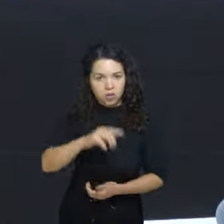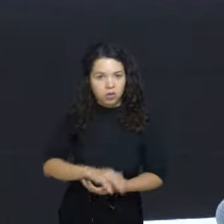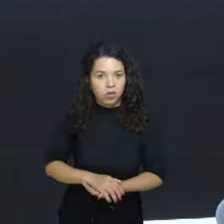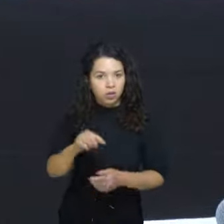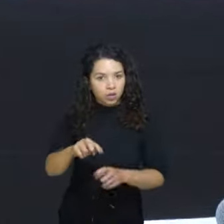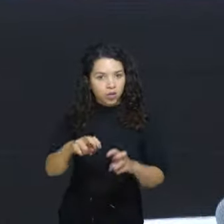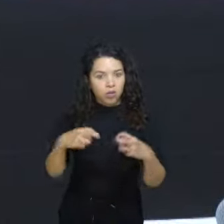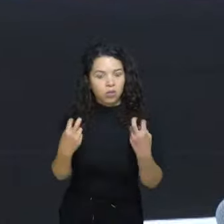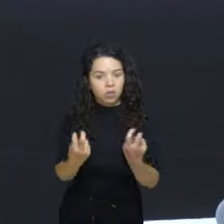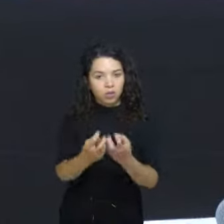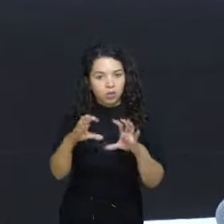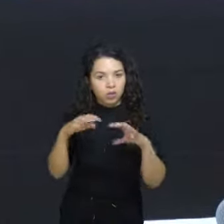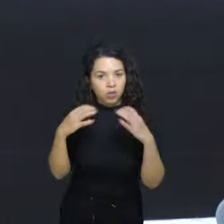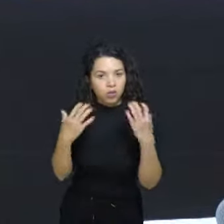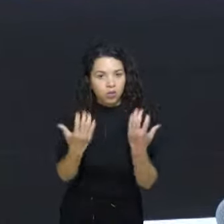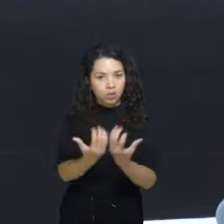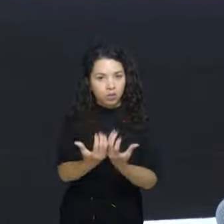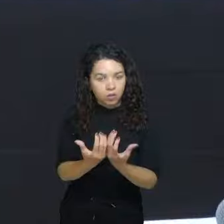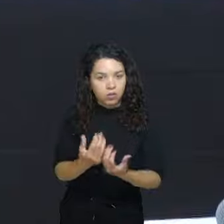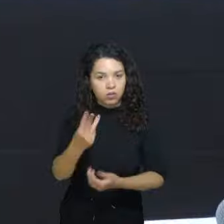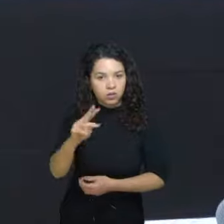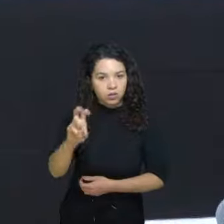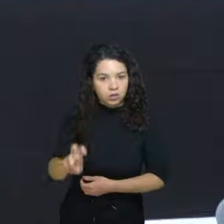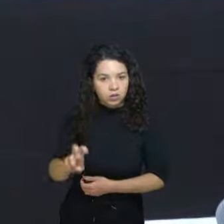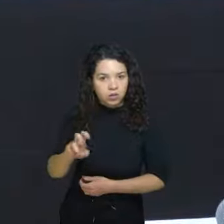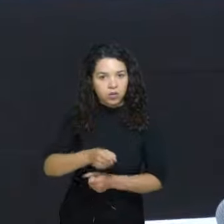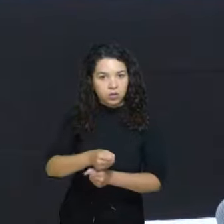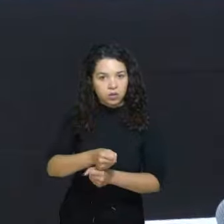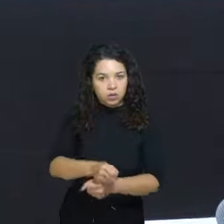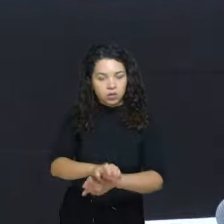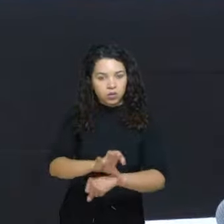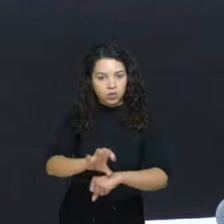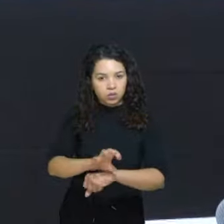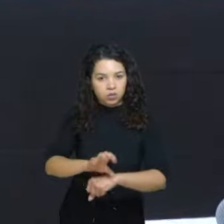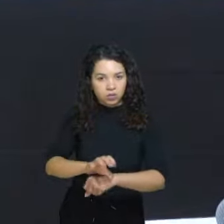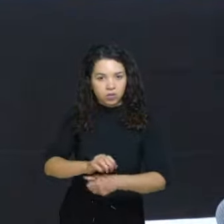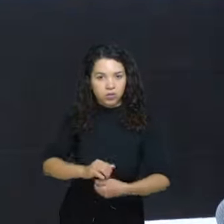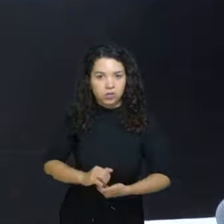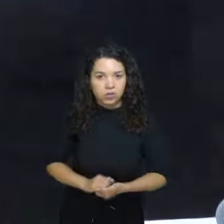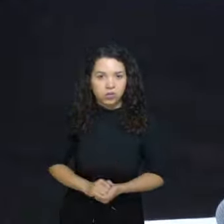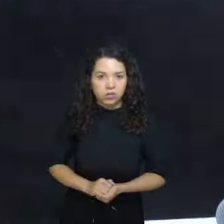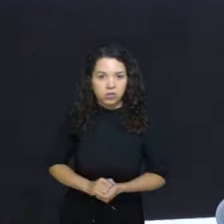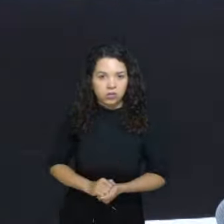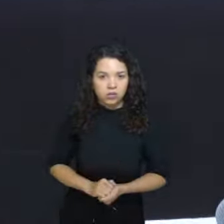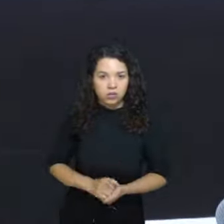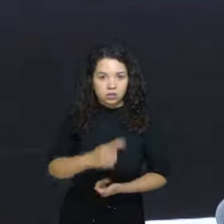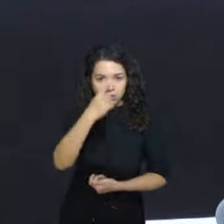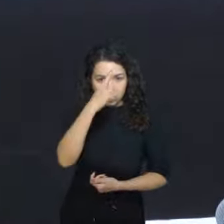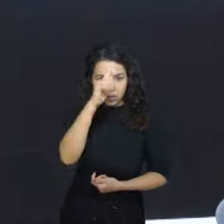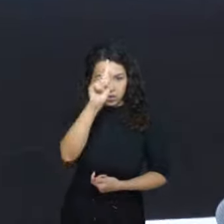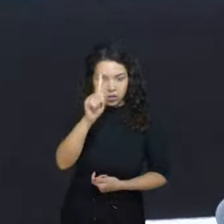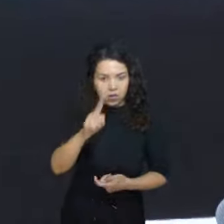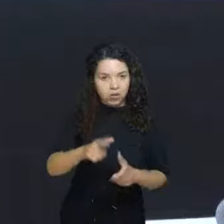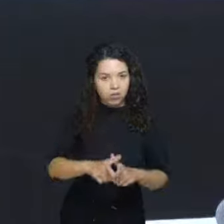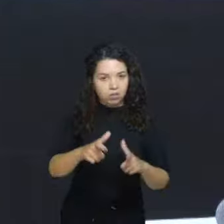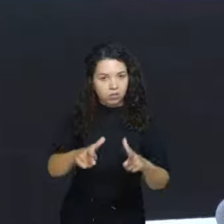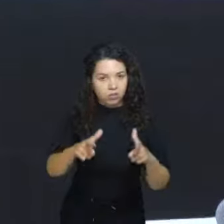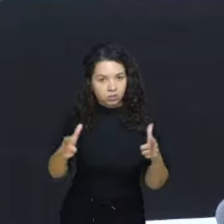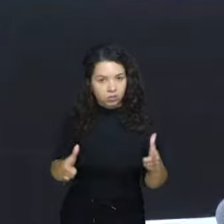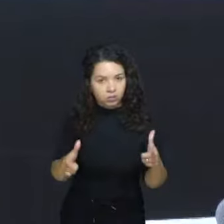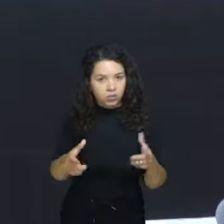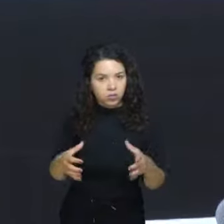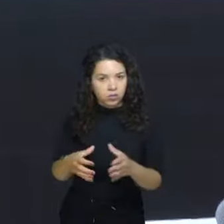um congresso alusivo aos 35 anos da nossa Constituição e tão logo essa ideia florou nós tivemos então um